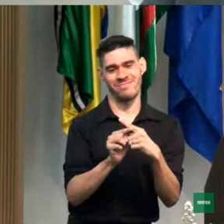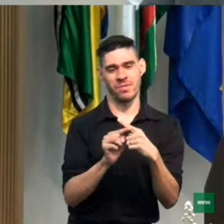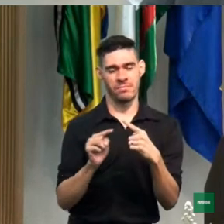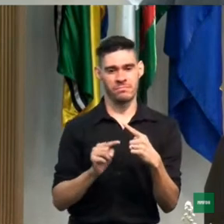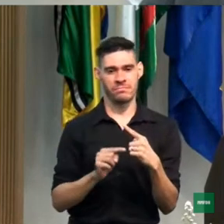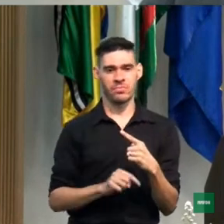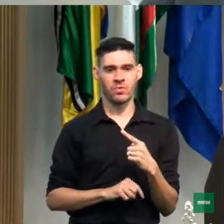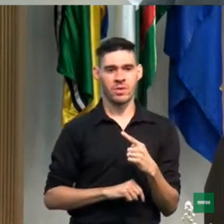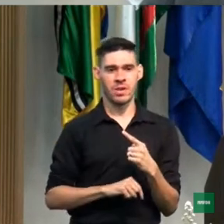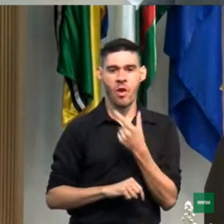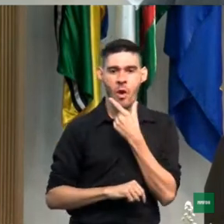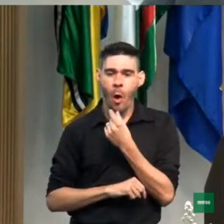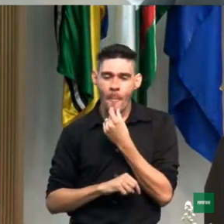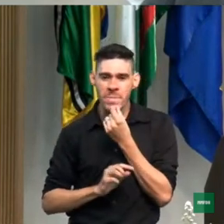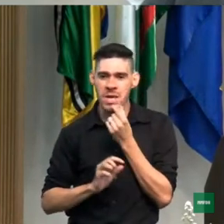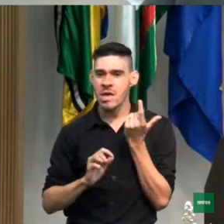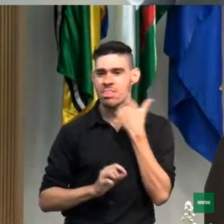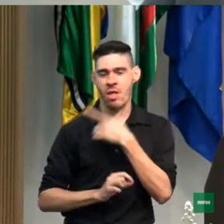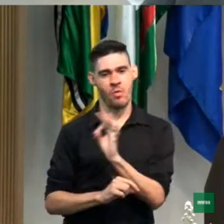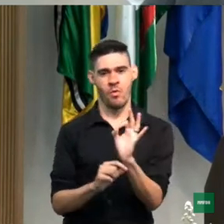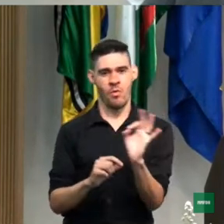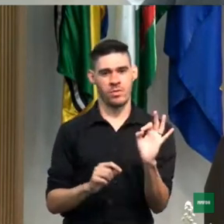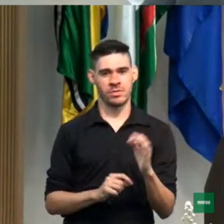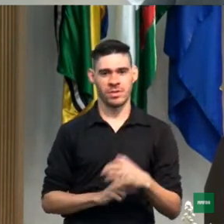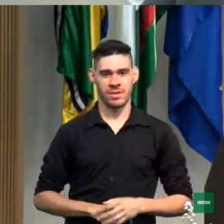não. Mas nós, mulheres, damos.